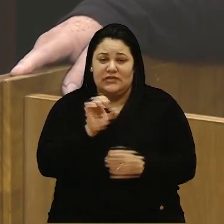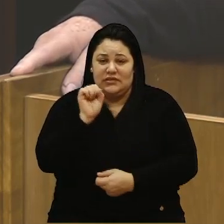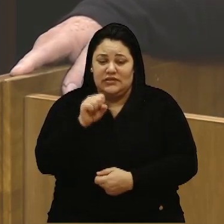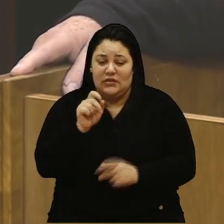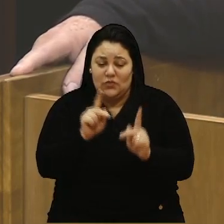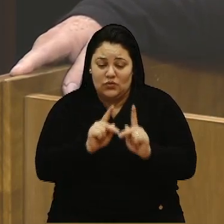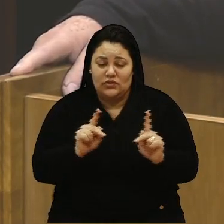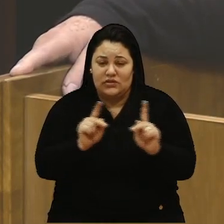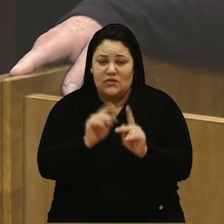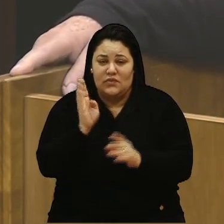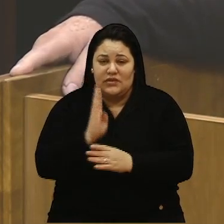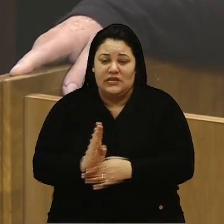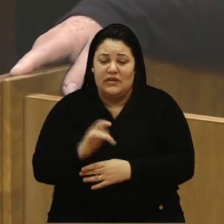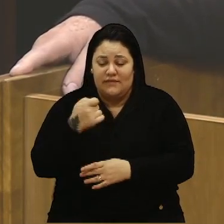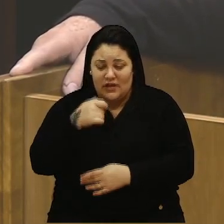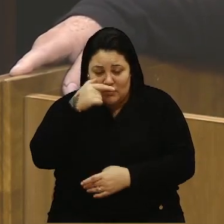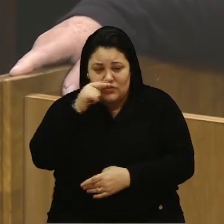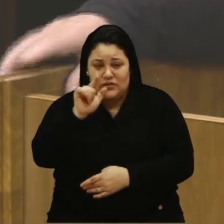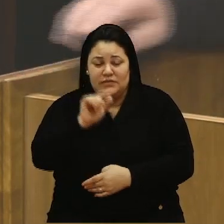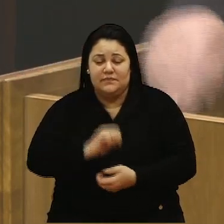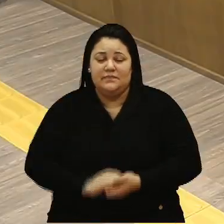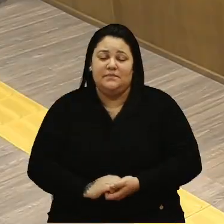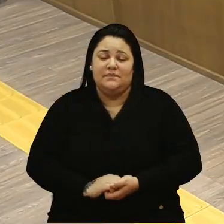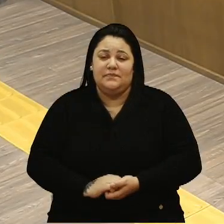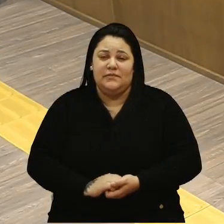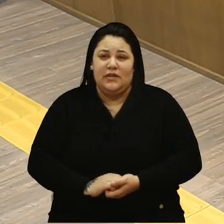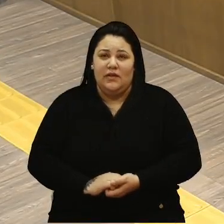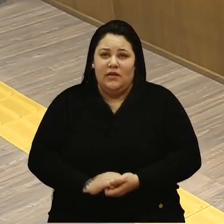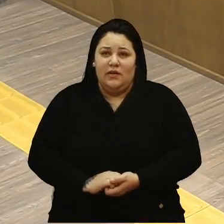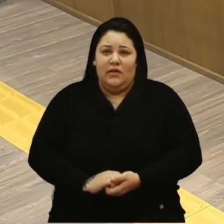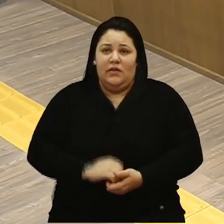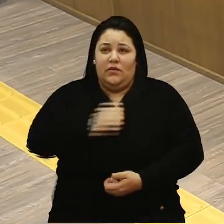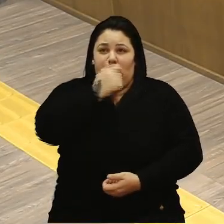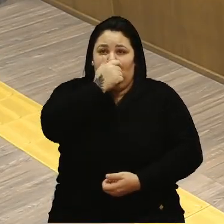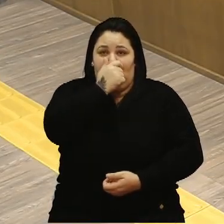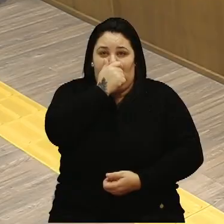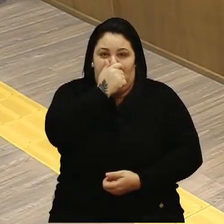brasileiro é que vai vencer. Muito obrigado, senhor presidente. Obrigado, vereador Eloy Frisso.